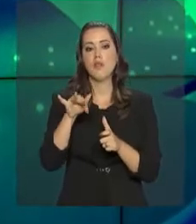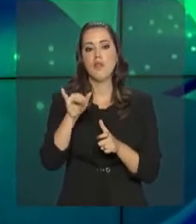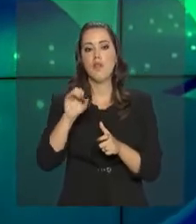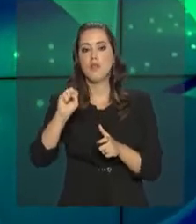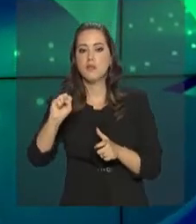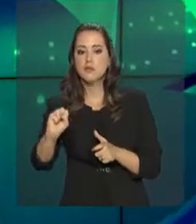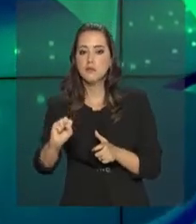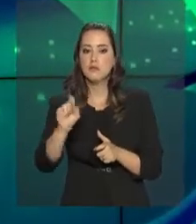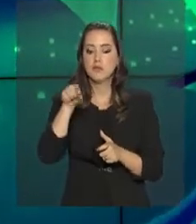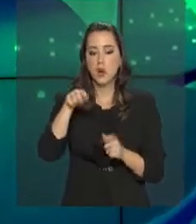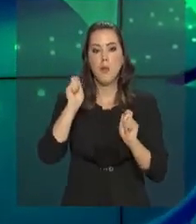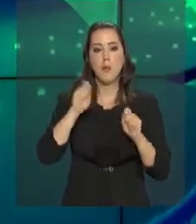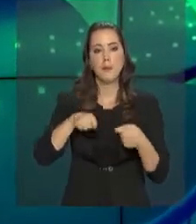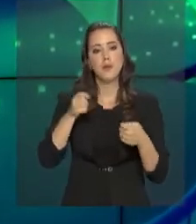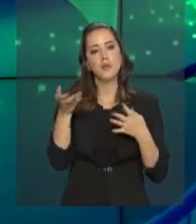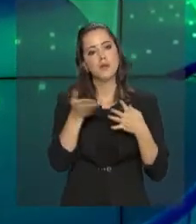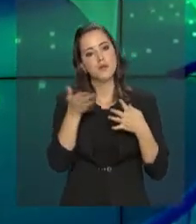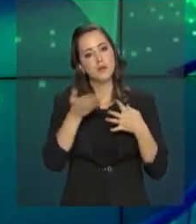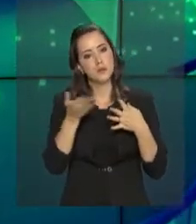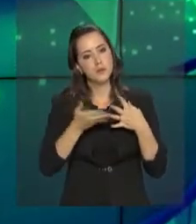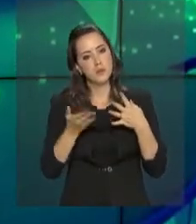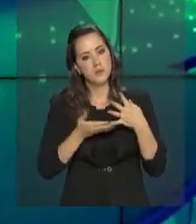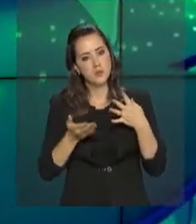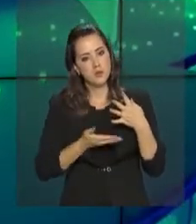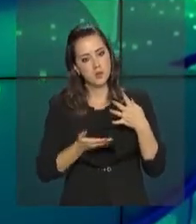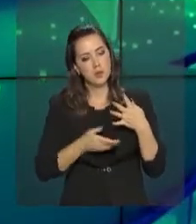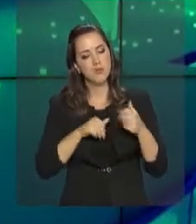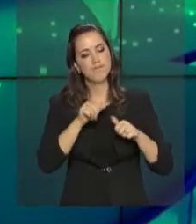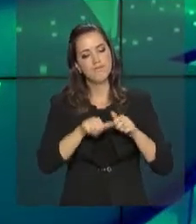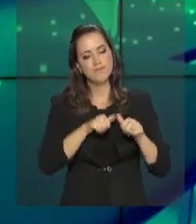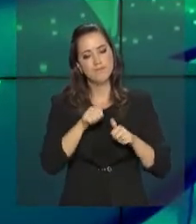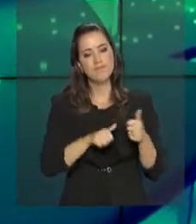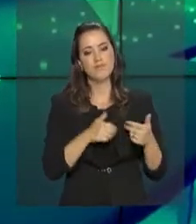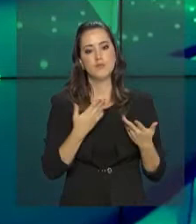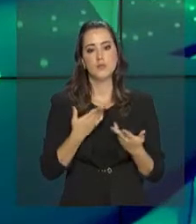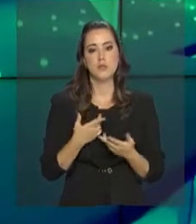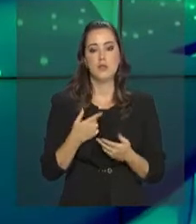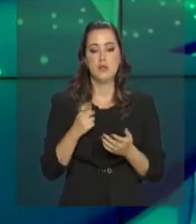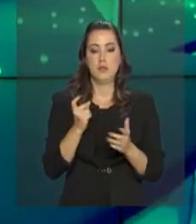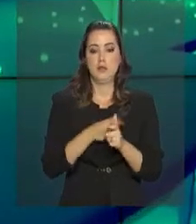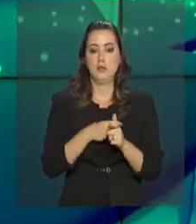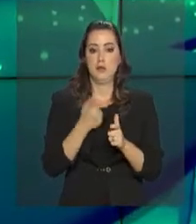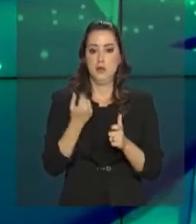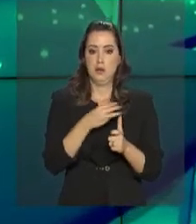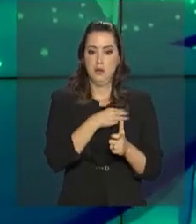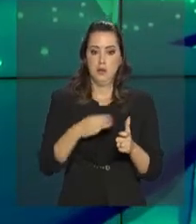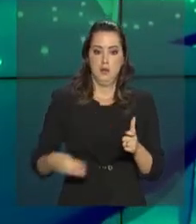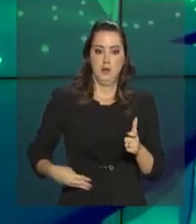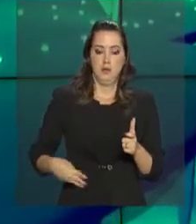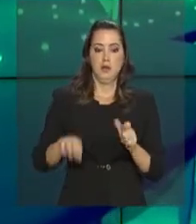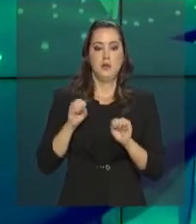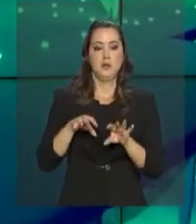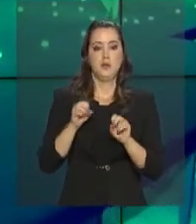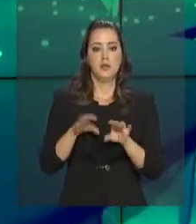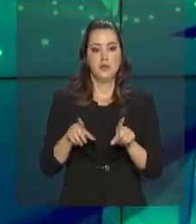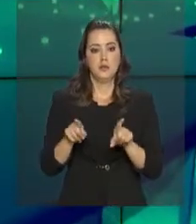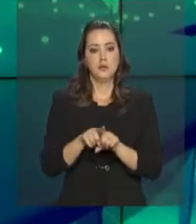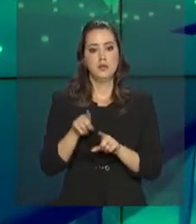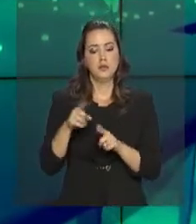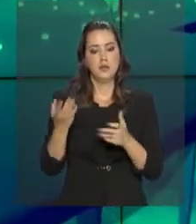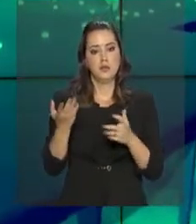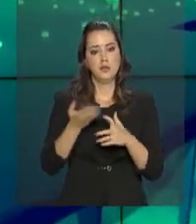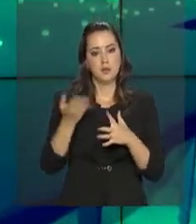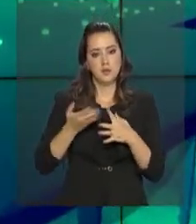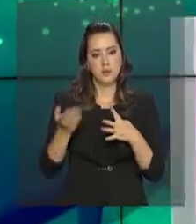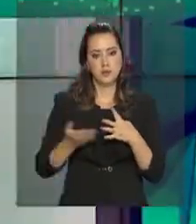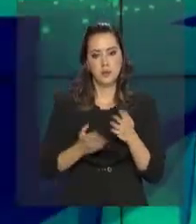de Financiamento Estudantil, o FIES, poderão renegociar o valor que devem. Segundo o ministro da Educação, Rosiele Soares,